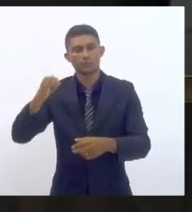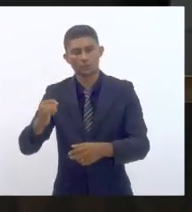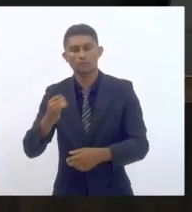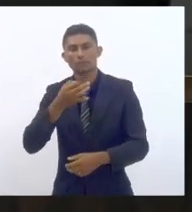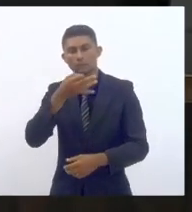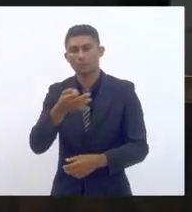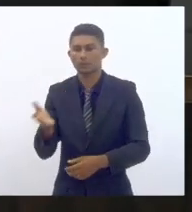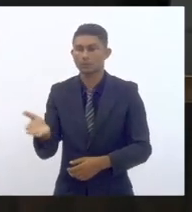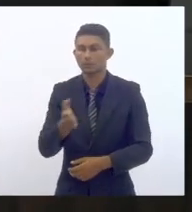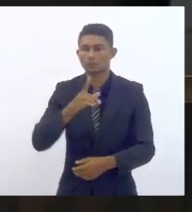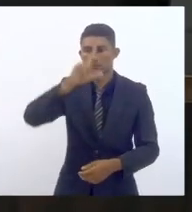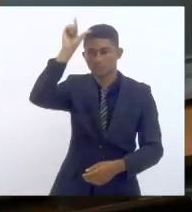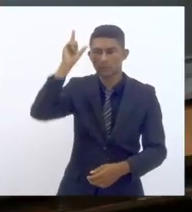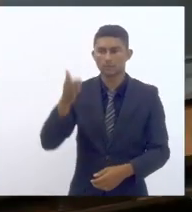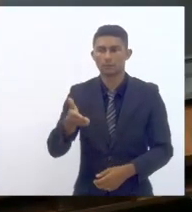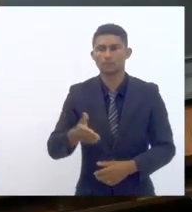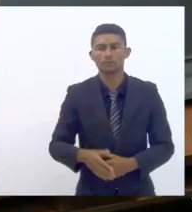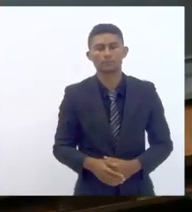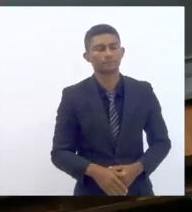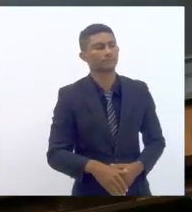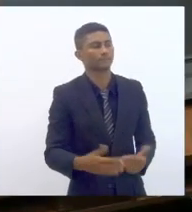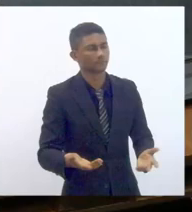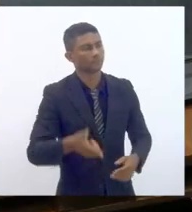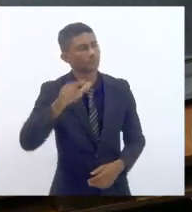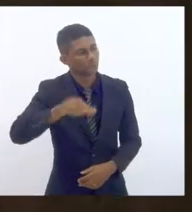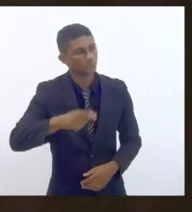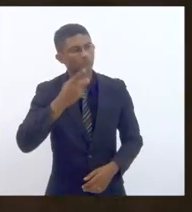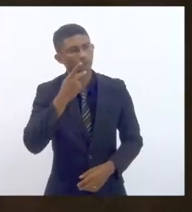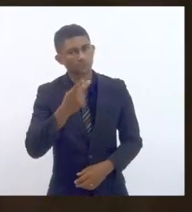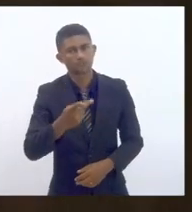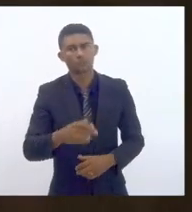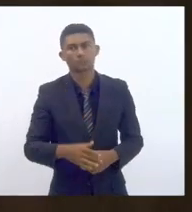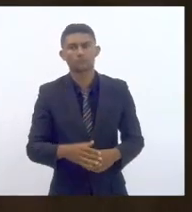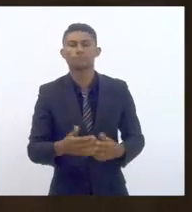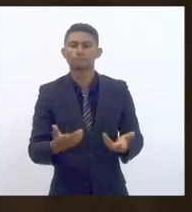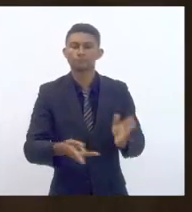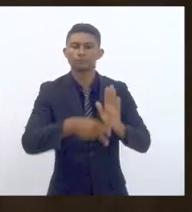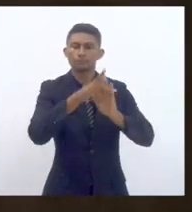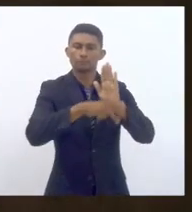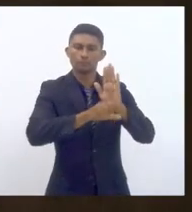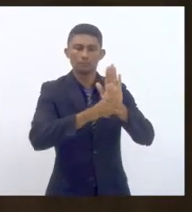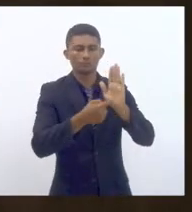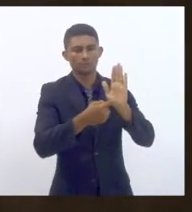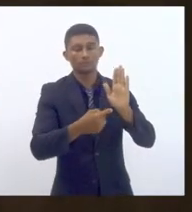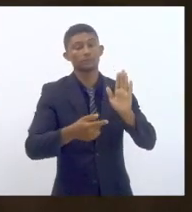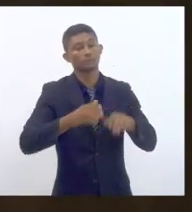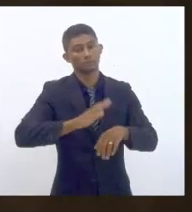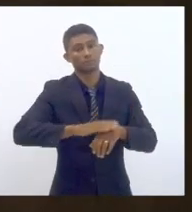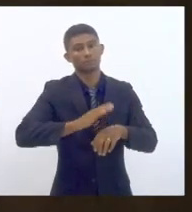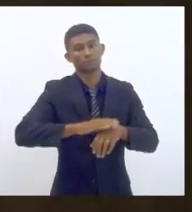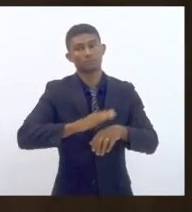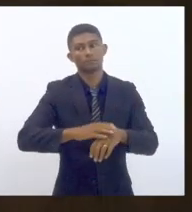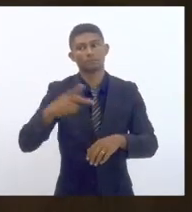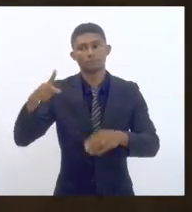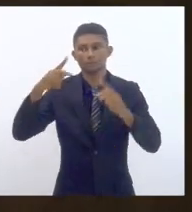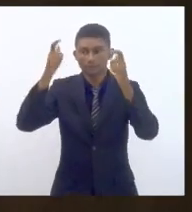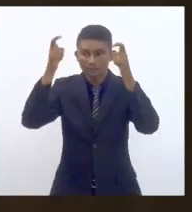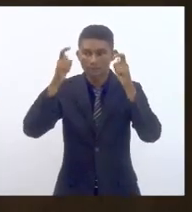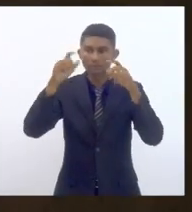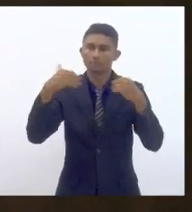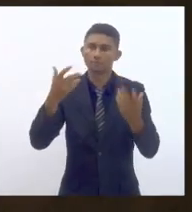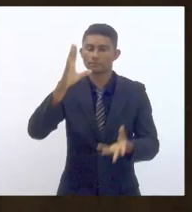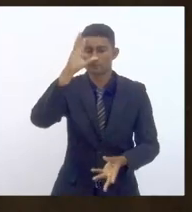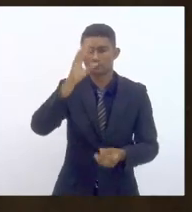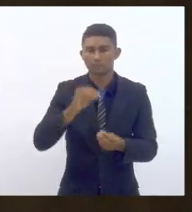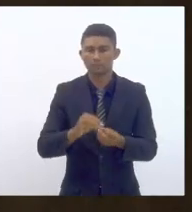Paulo. Volto a dizer, senhor presidente, tratando-se de projeto de lei de imperador, eu só posso dar o voto